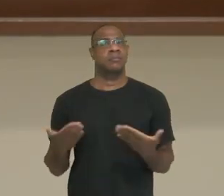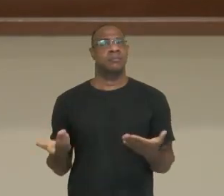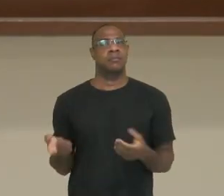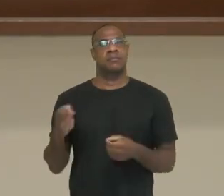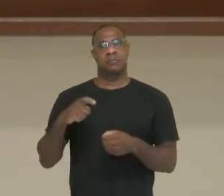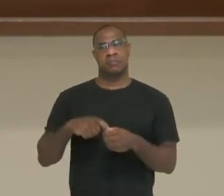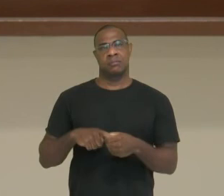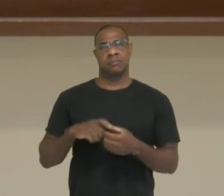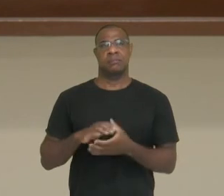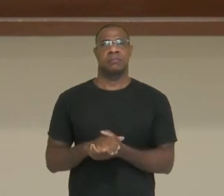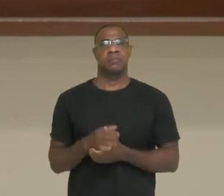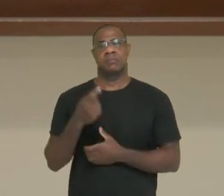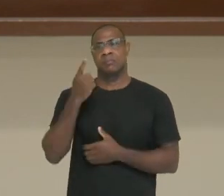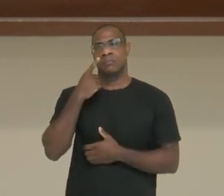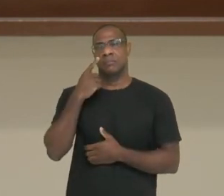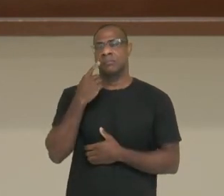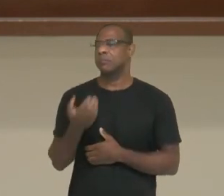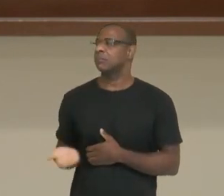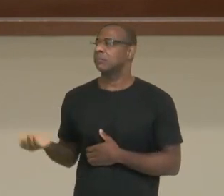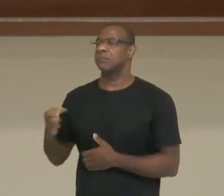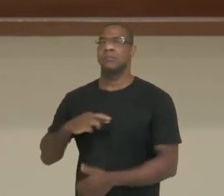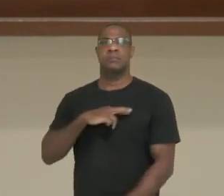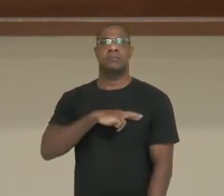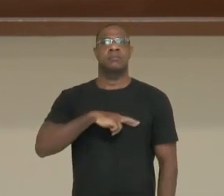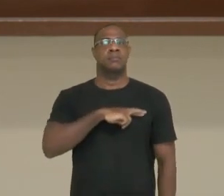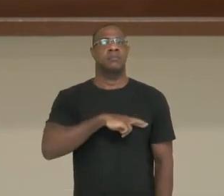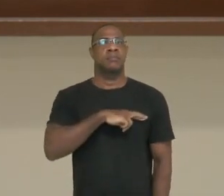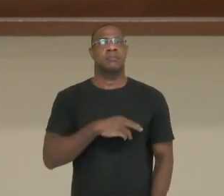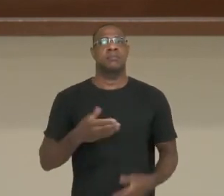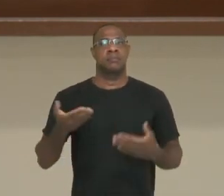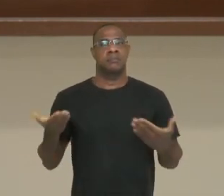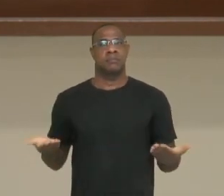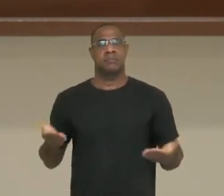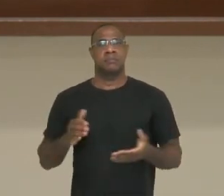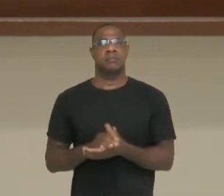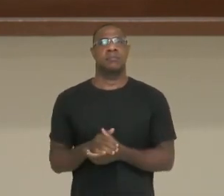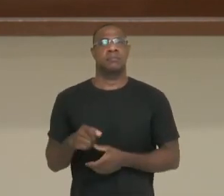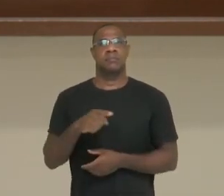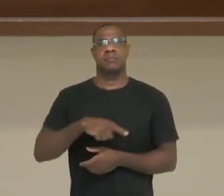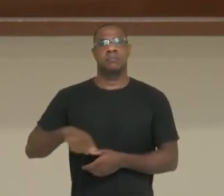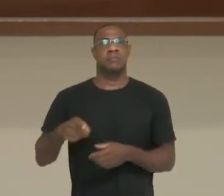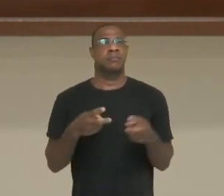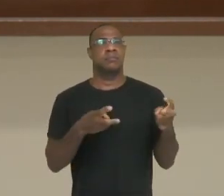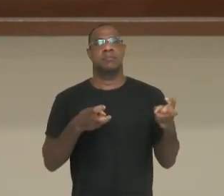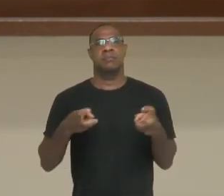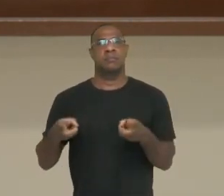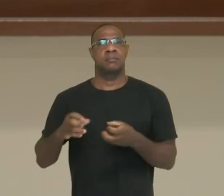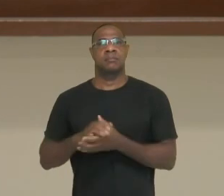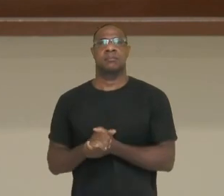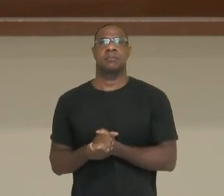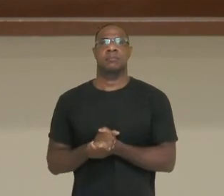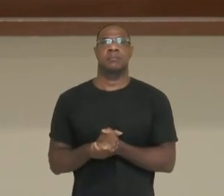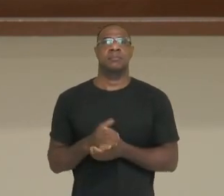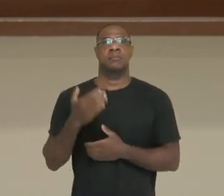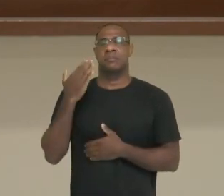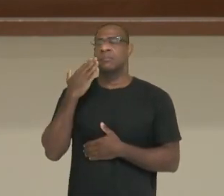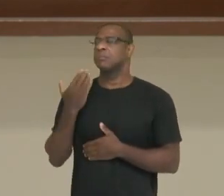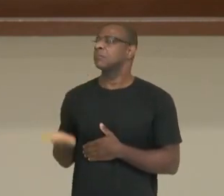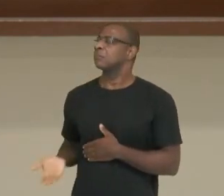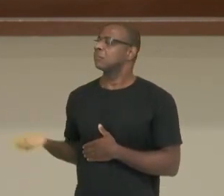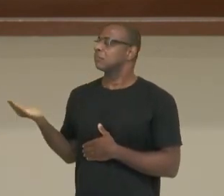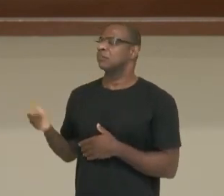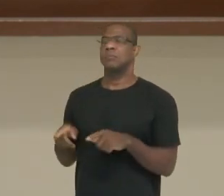Voltei e estamos analisando o romance Dom Casmurro, né? Você observa aqui, ó, esse capítulo da raiva e ciúme, e